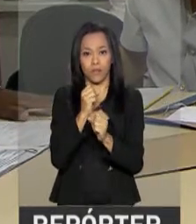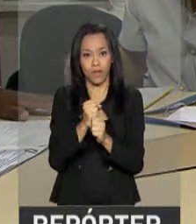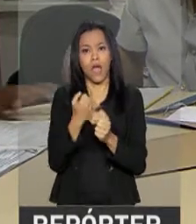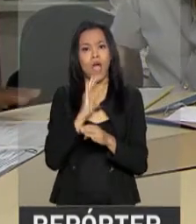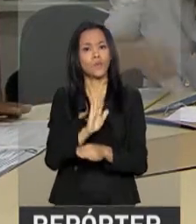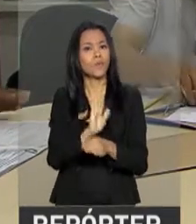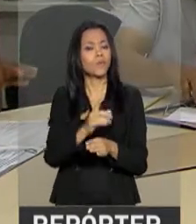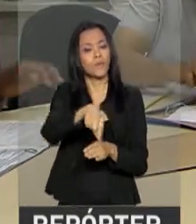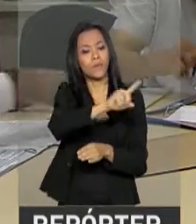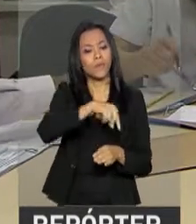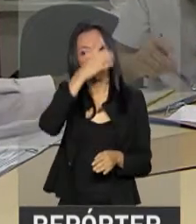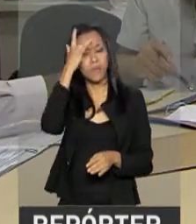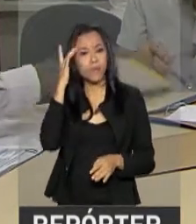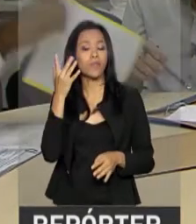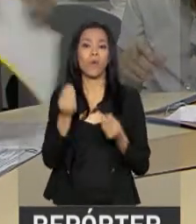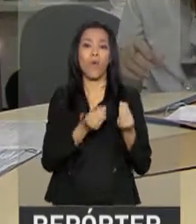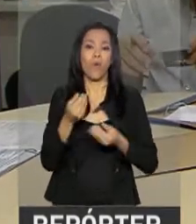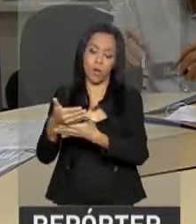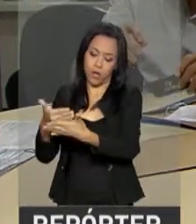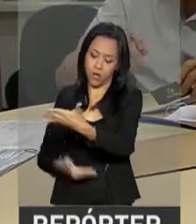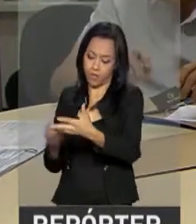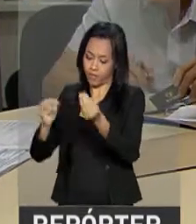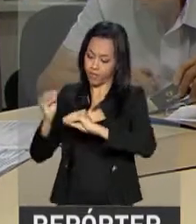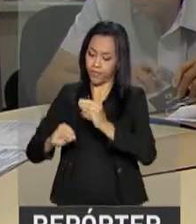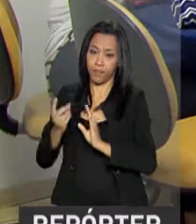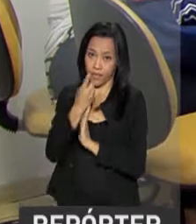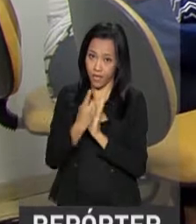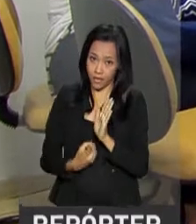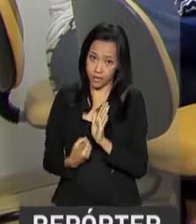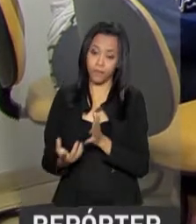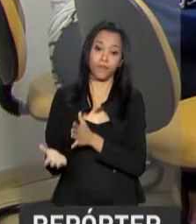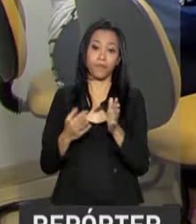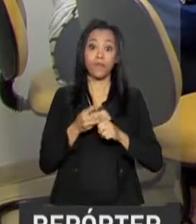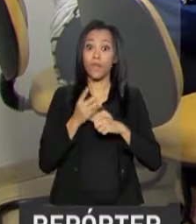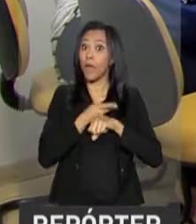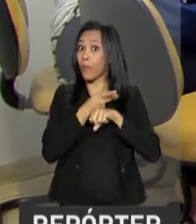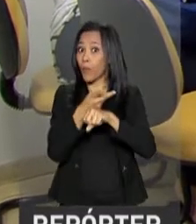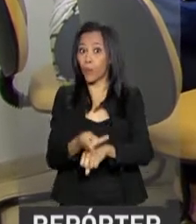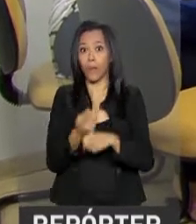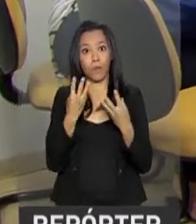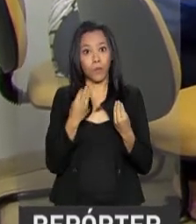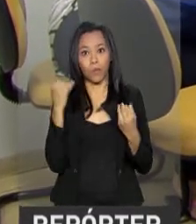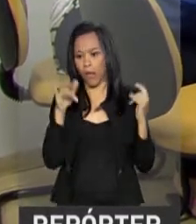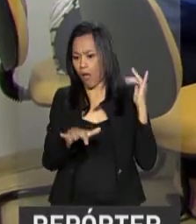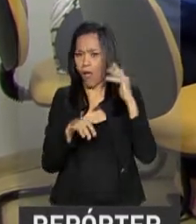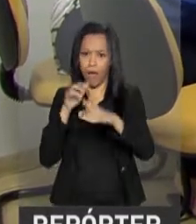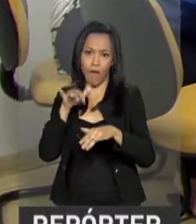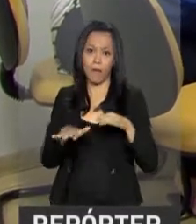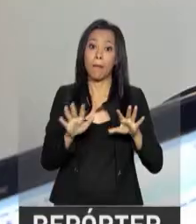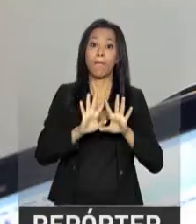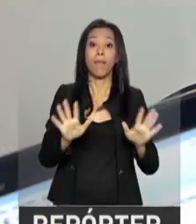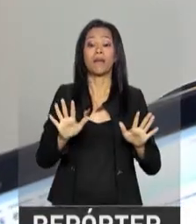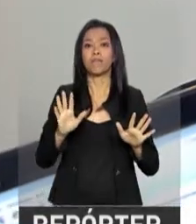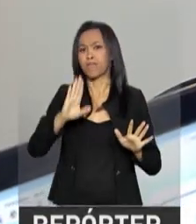ajuda o contribuinte a preencher a declaração de imposto de renda a procura é grande durante todo o ano mas é maior na